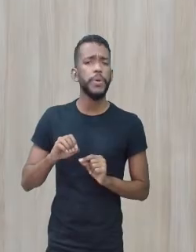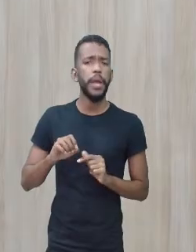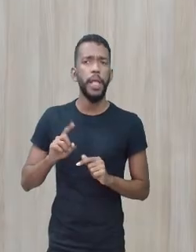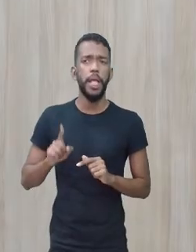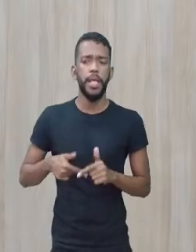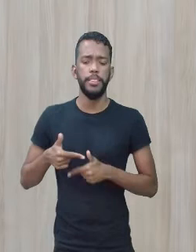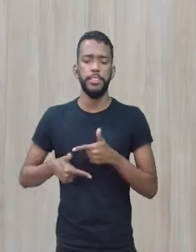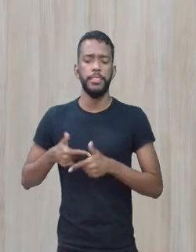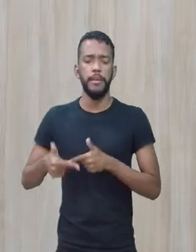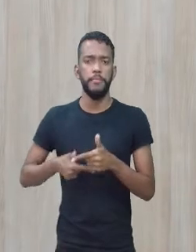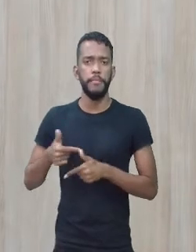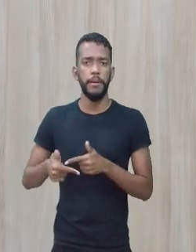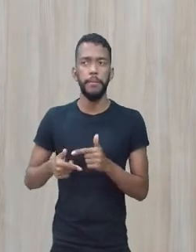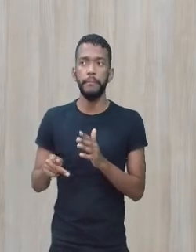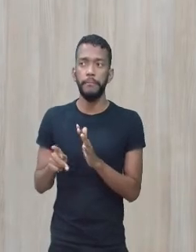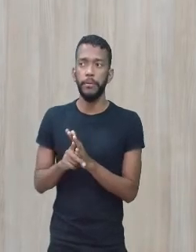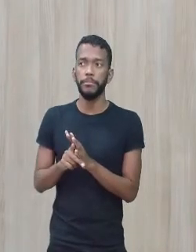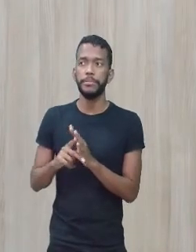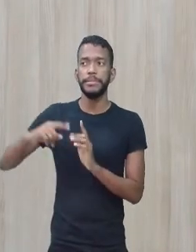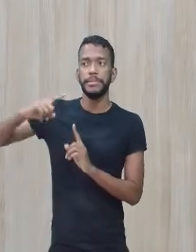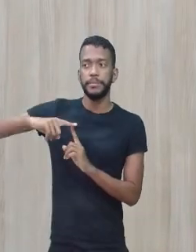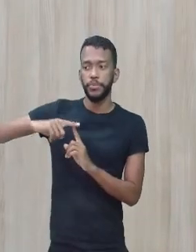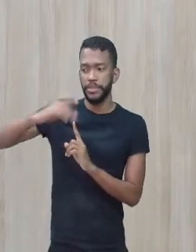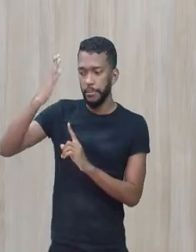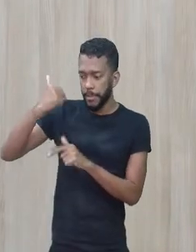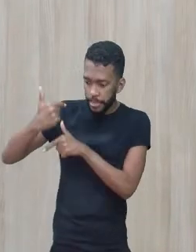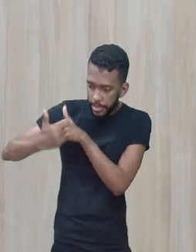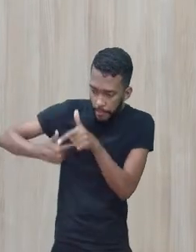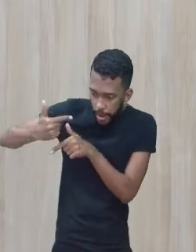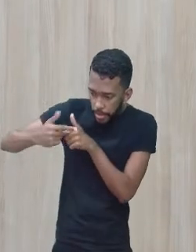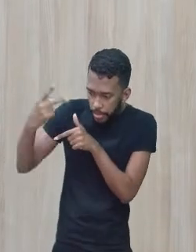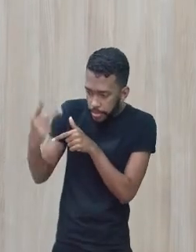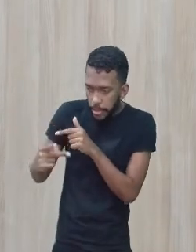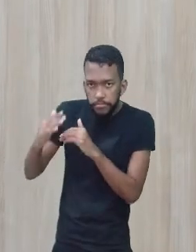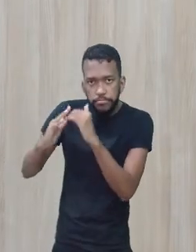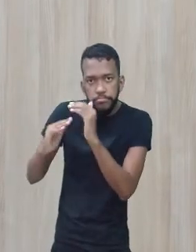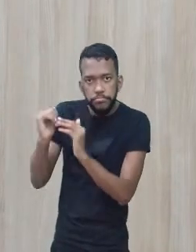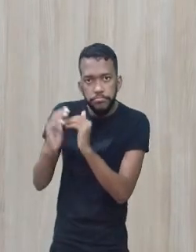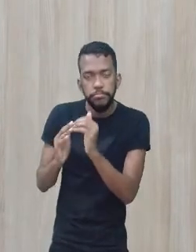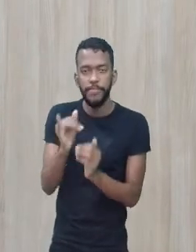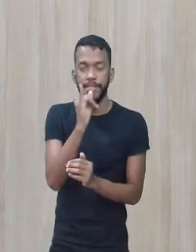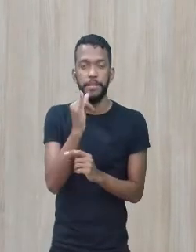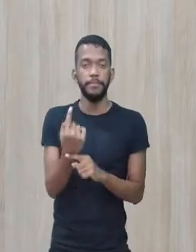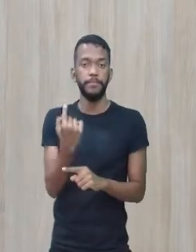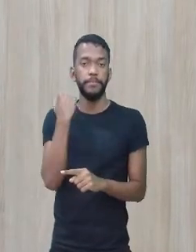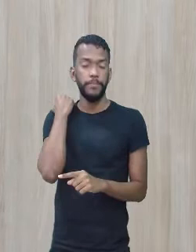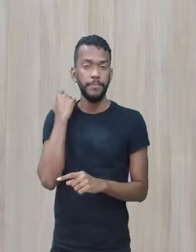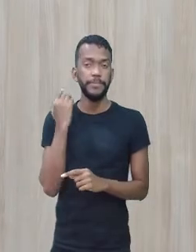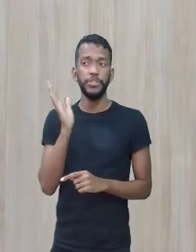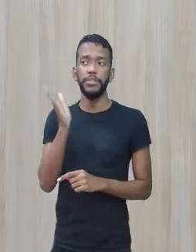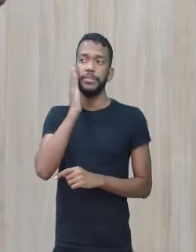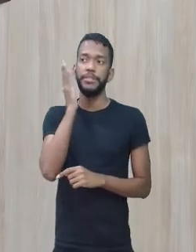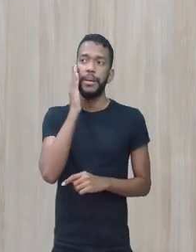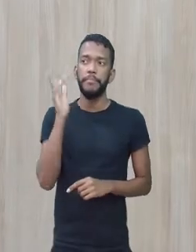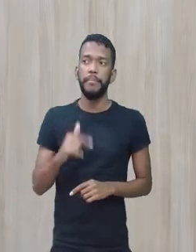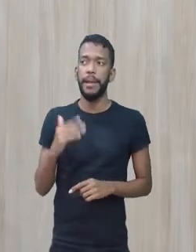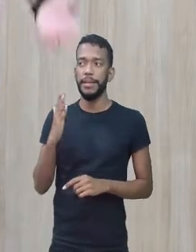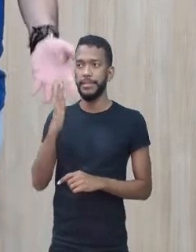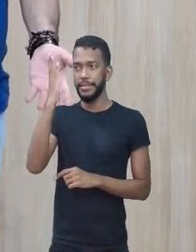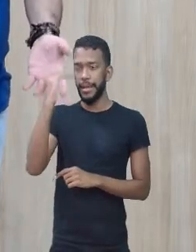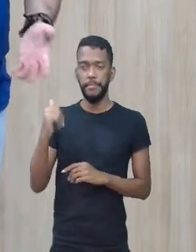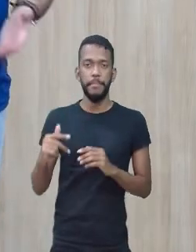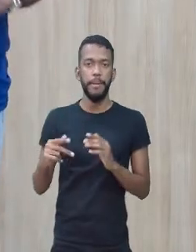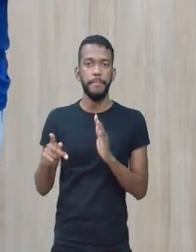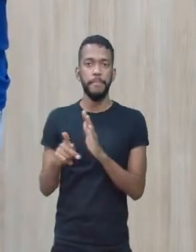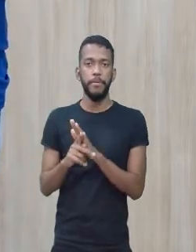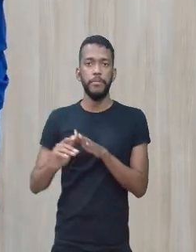um determinado tipo, né, de saber específico, profissão. Por exemplo, antigamente se falava o saber de